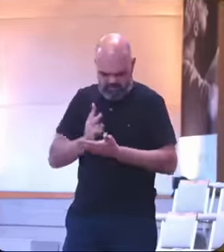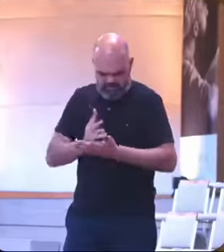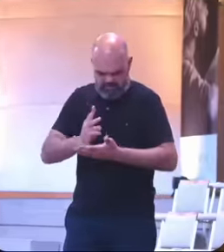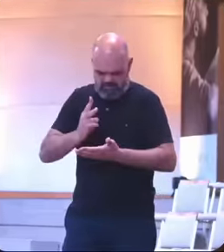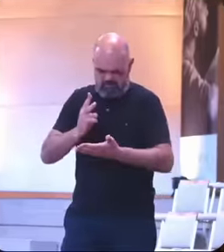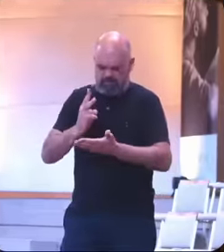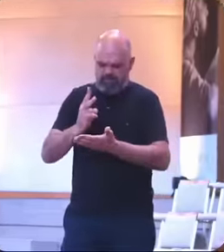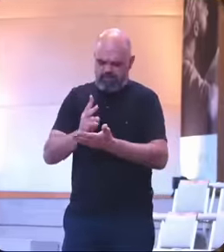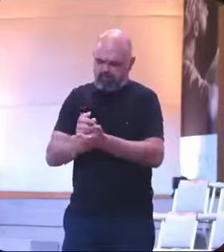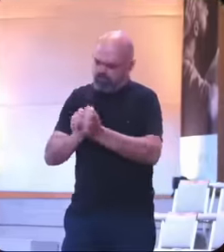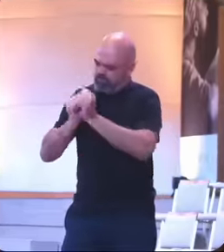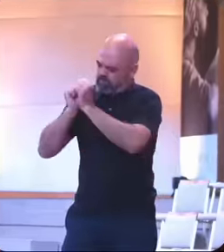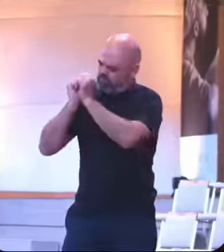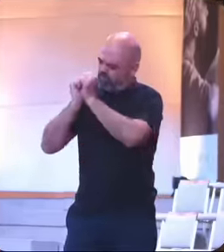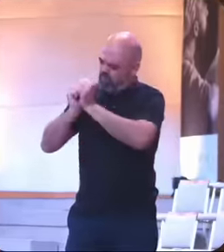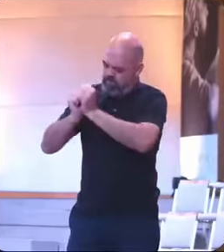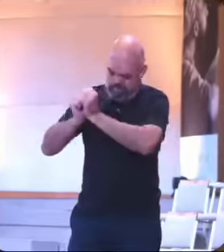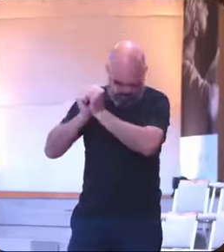me seguirá,